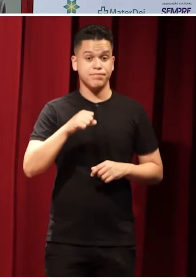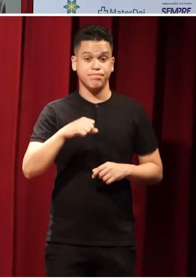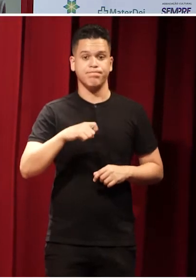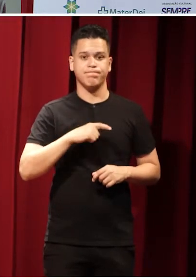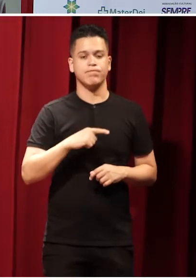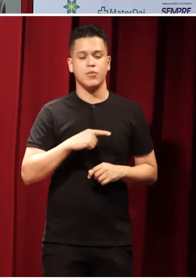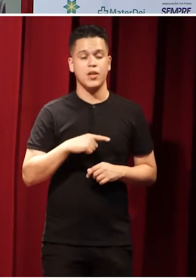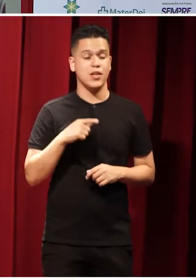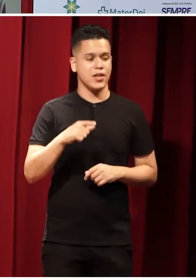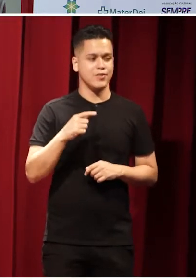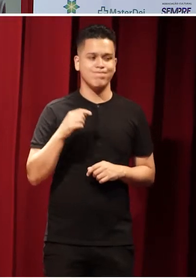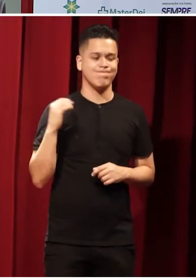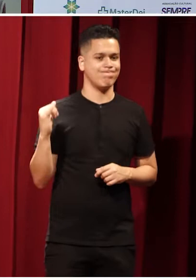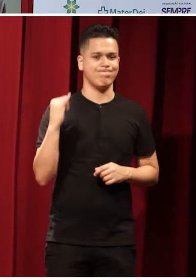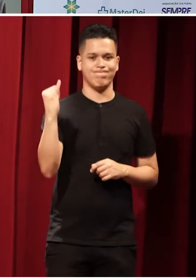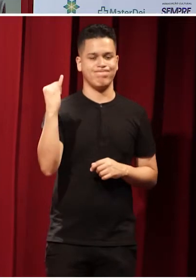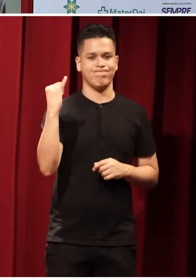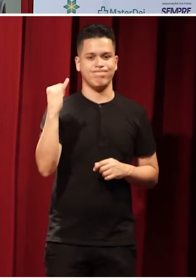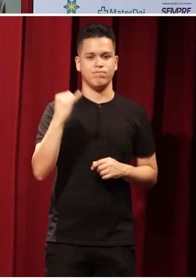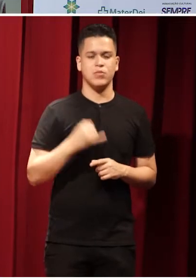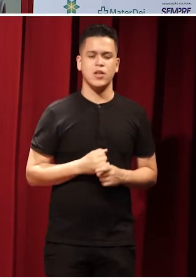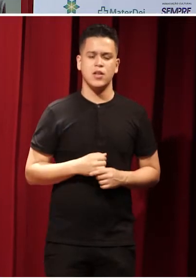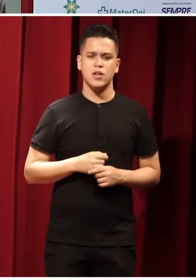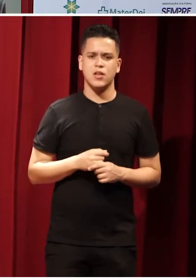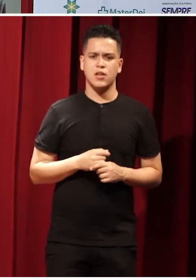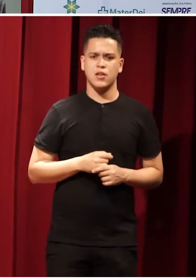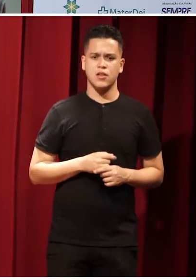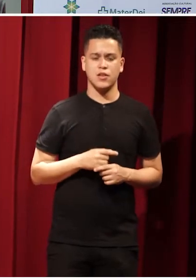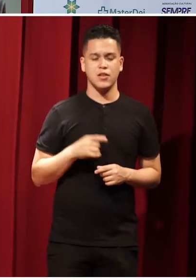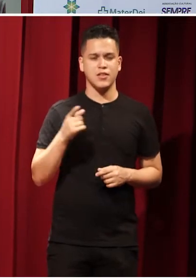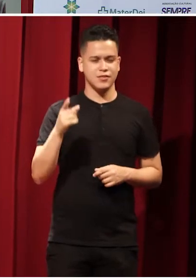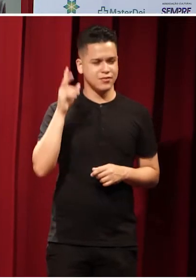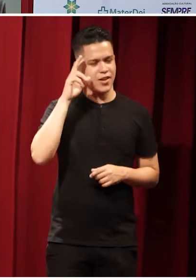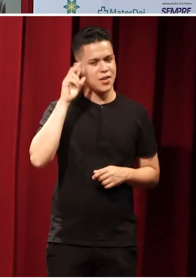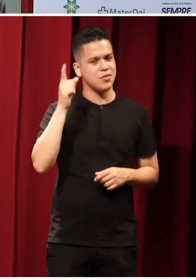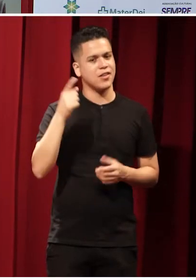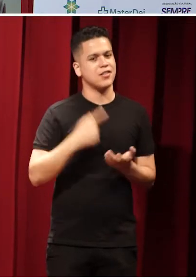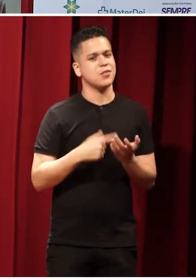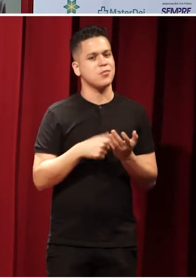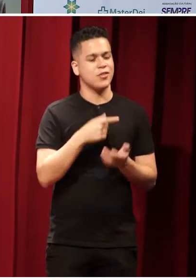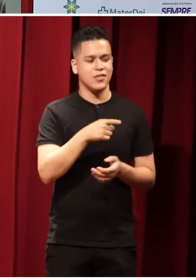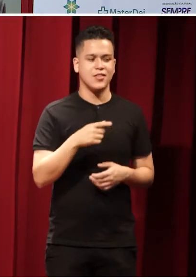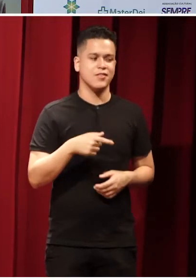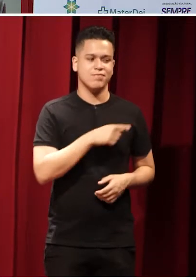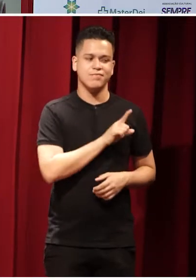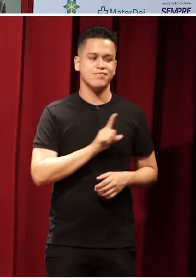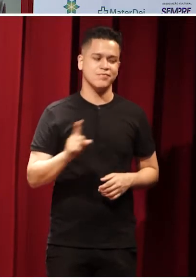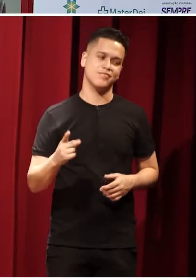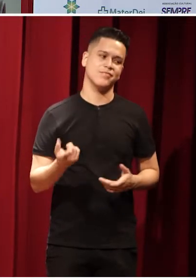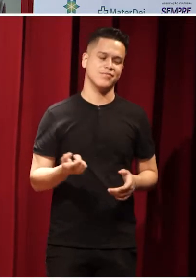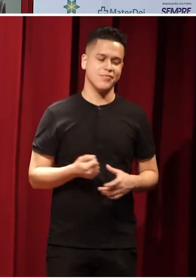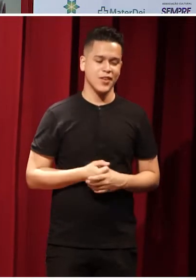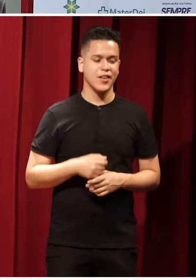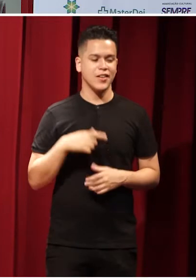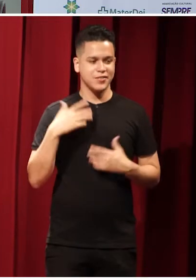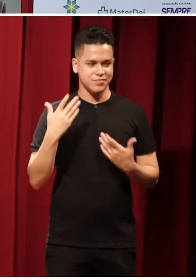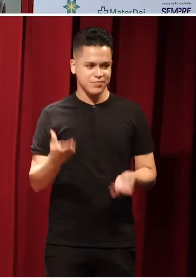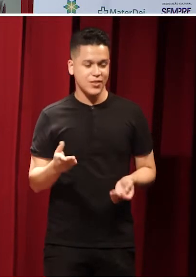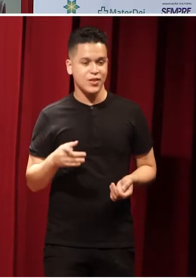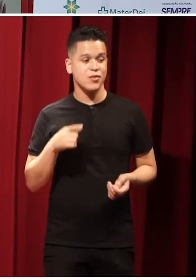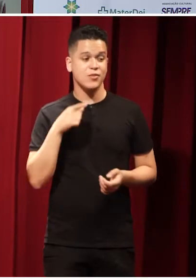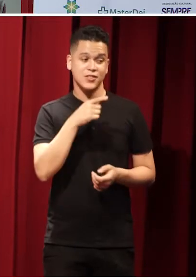sendo pensado? Existe, ele é fundamental. Quando a gente estava no nosso combinado lá, que você não cumpriu,